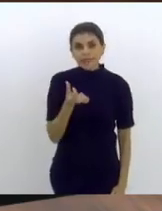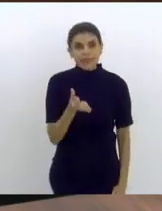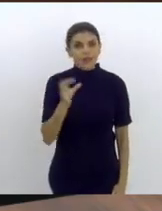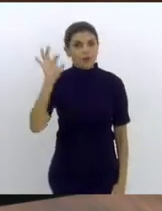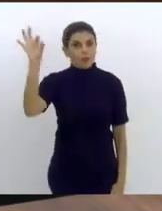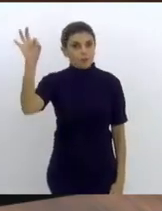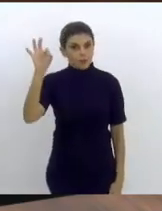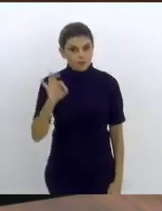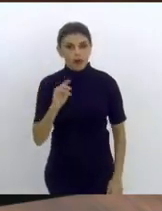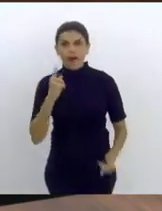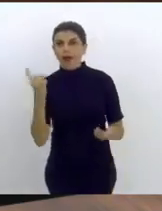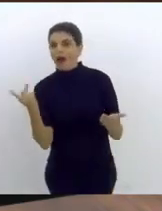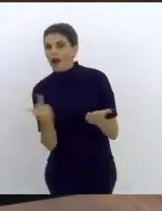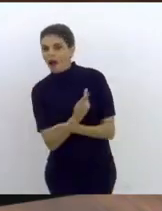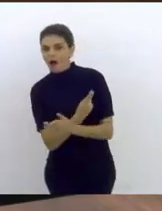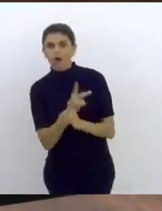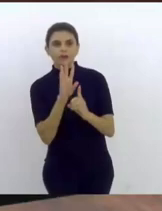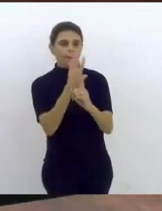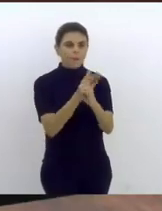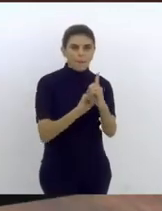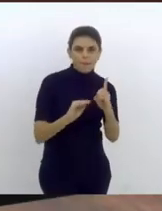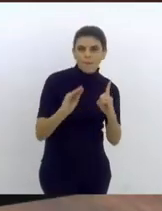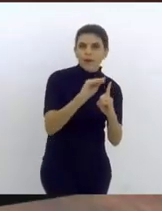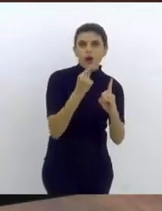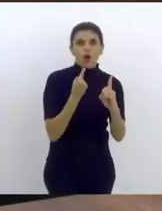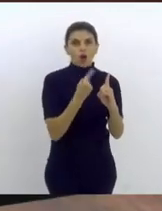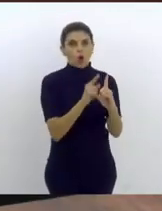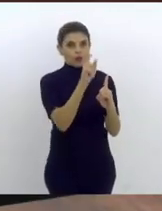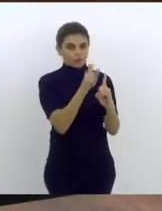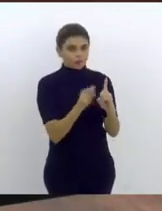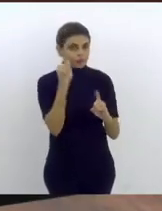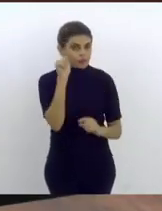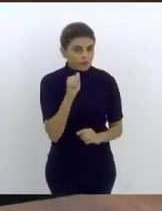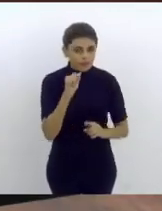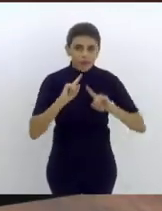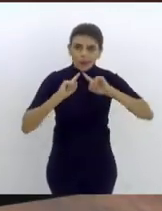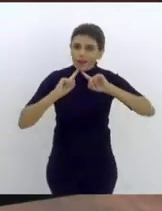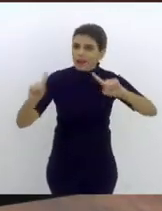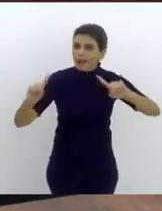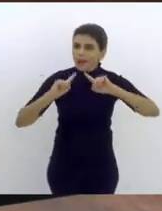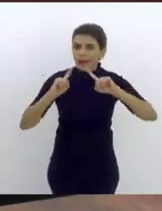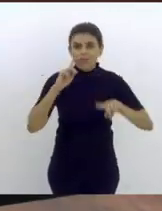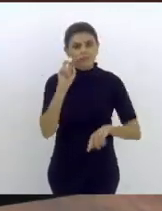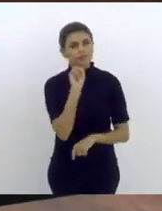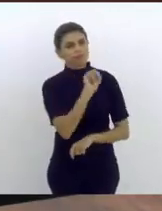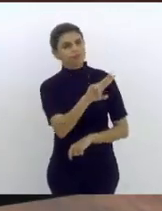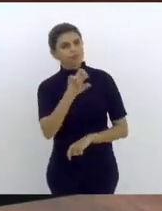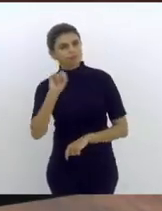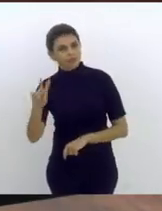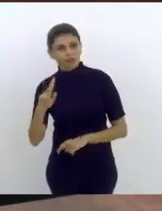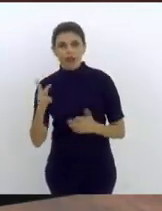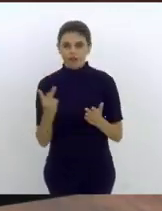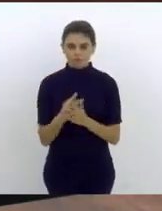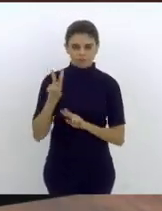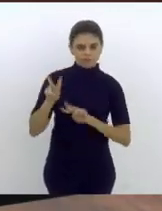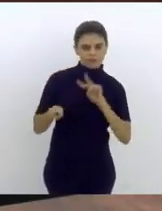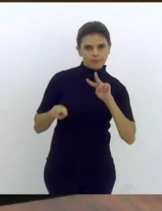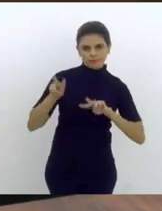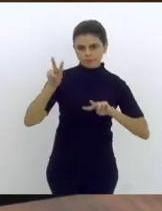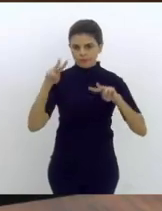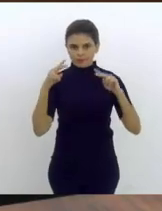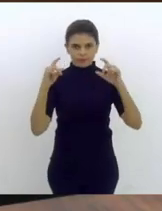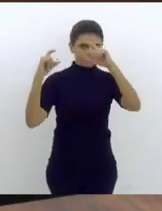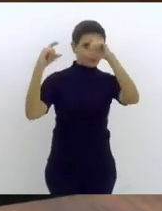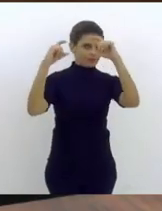dos casos de assédio contra as mulheres as queixas mais comuns são os olhares insistentes